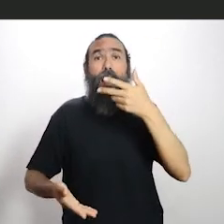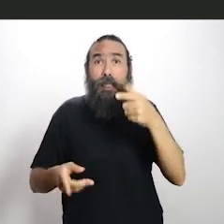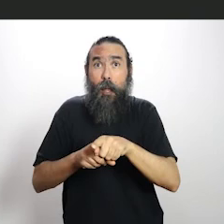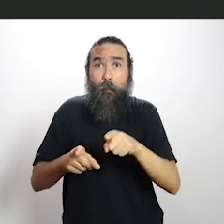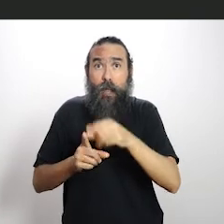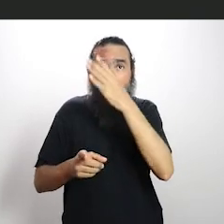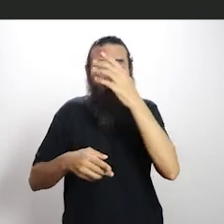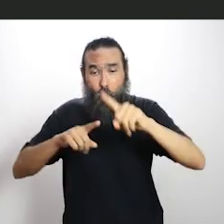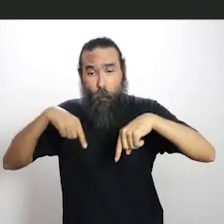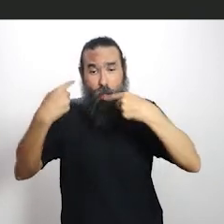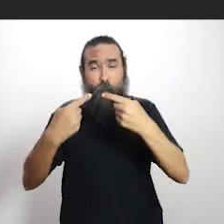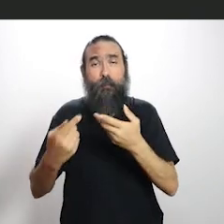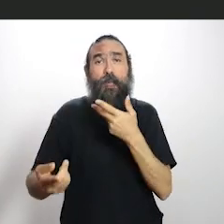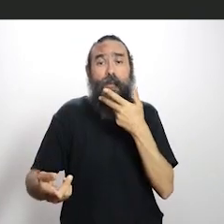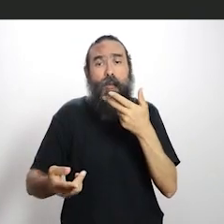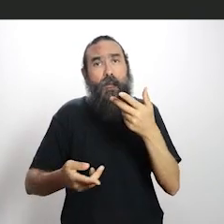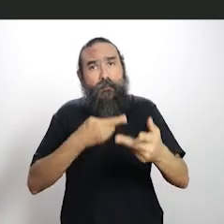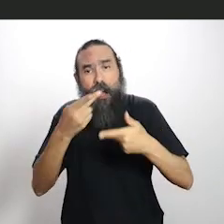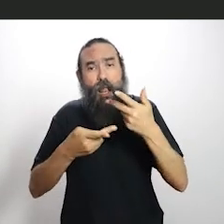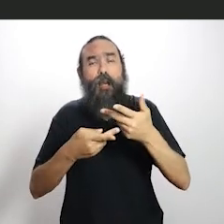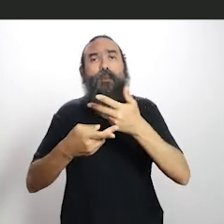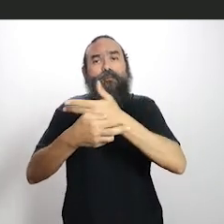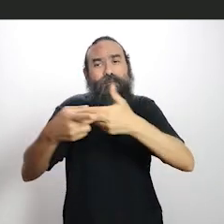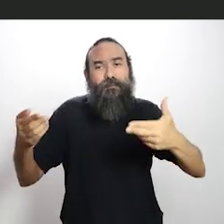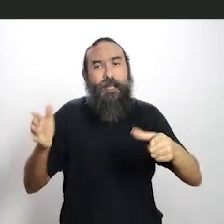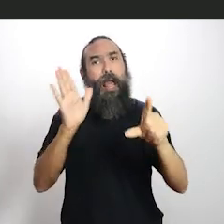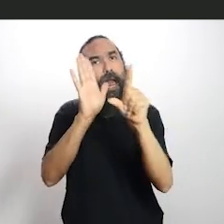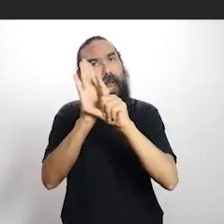Juliano e Narelle